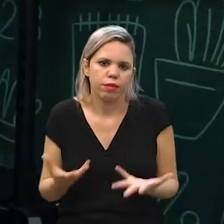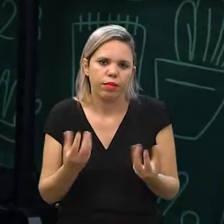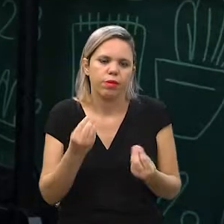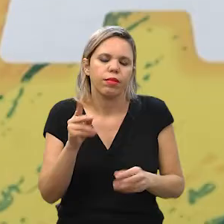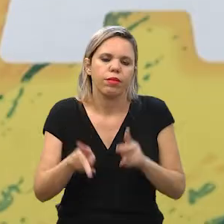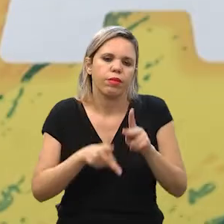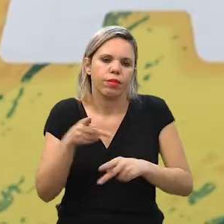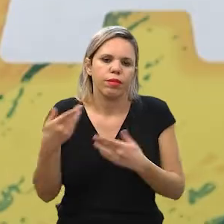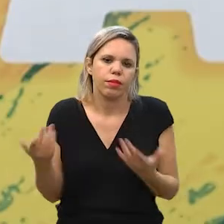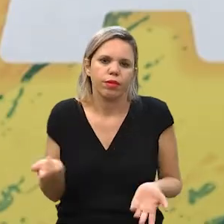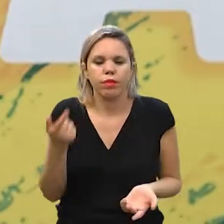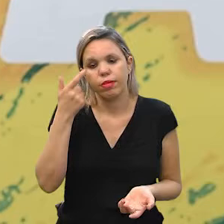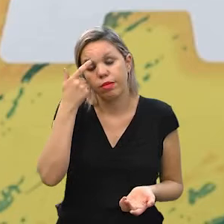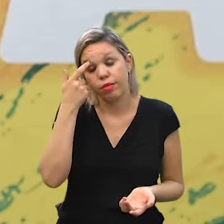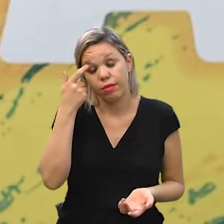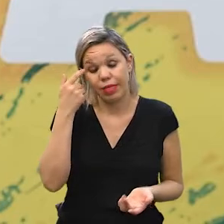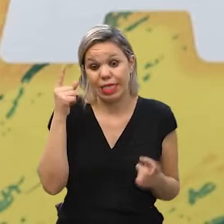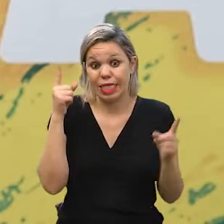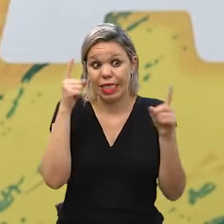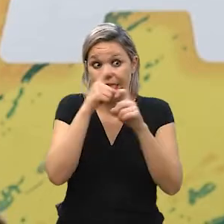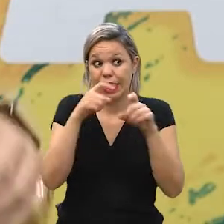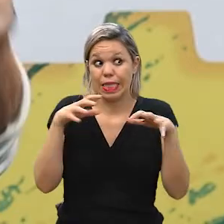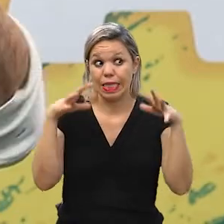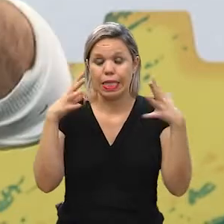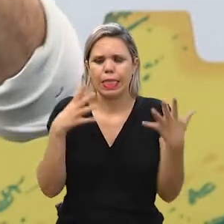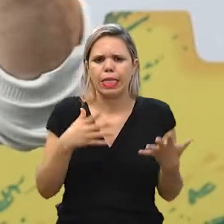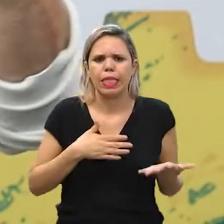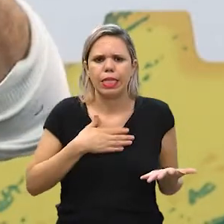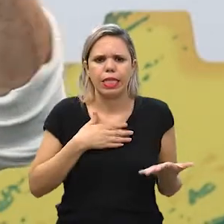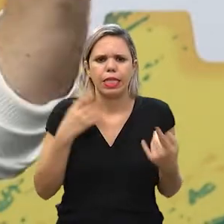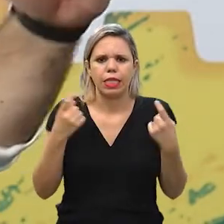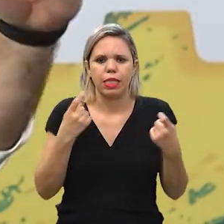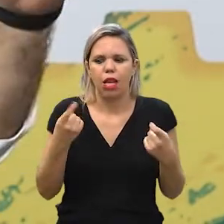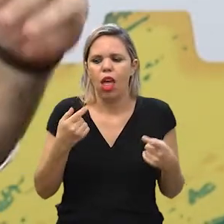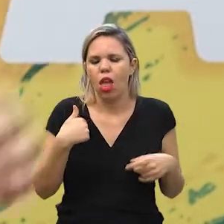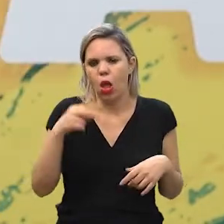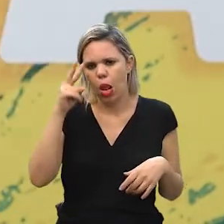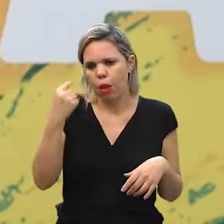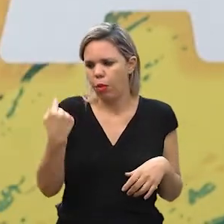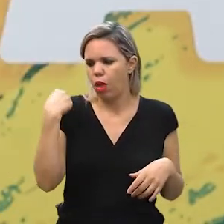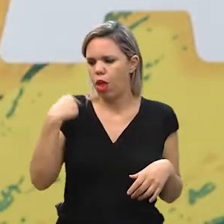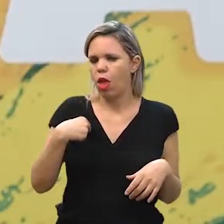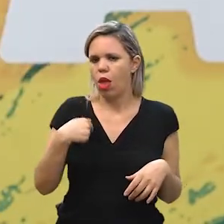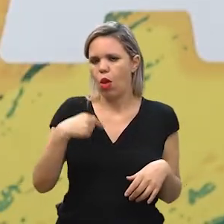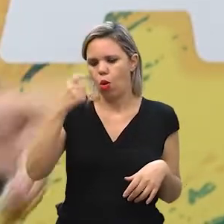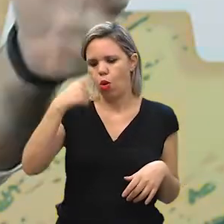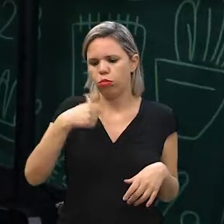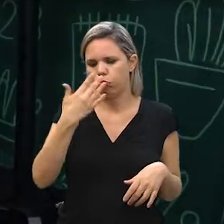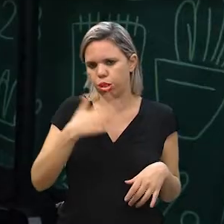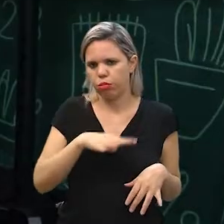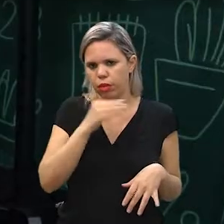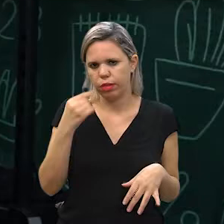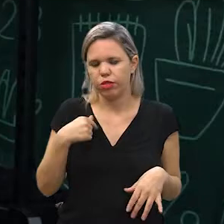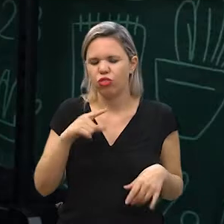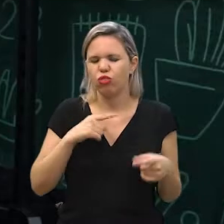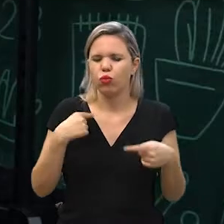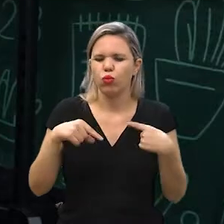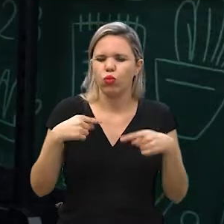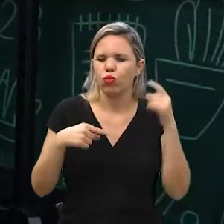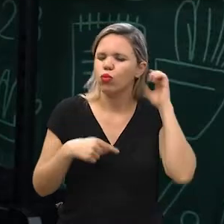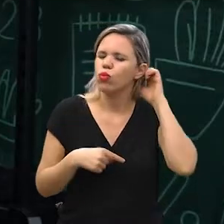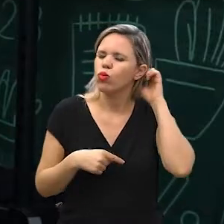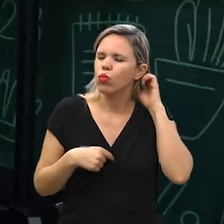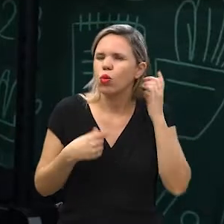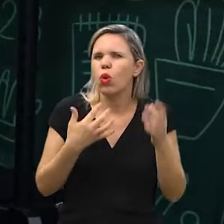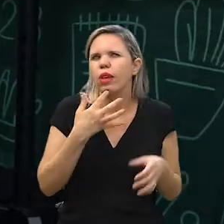muita gente um bicho de 7 cabeças. Eu me lembro quando eu era moleque, tinha até uma musiquinha, eu não lembro